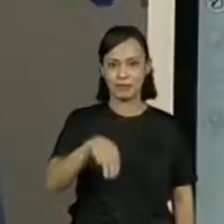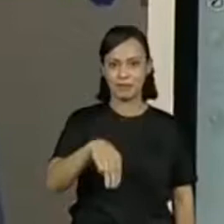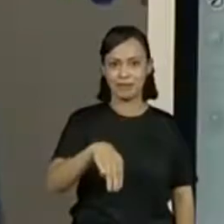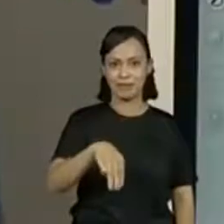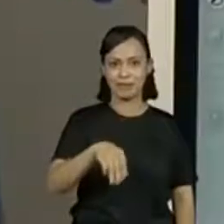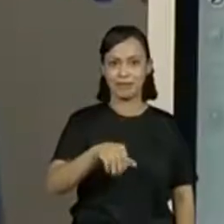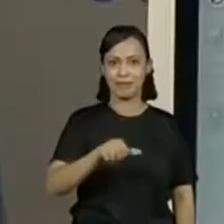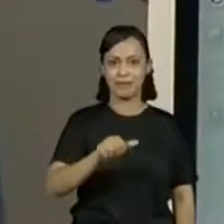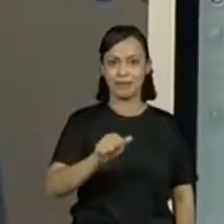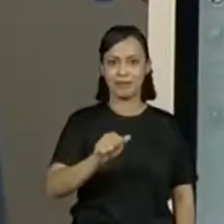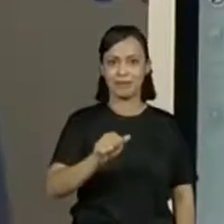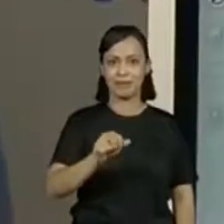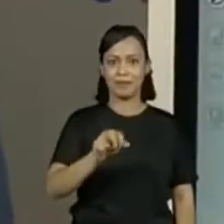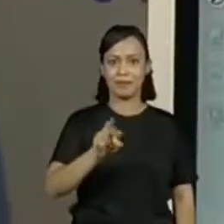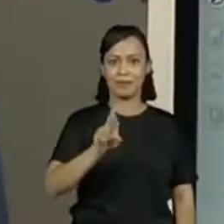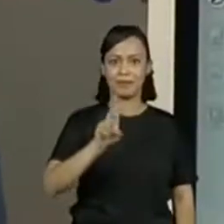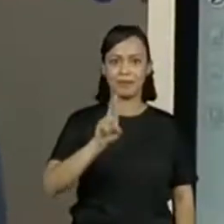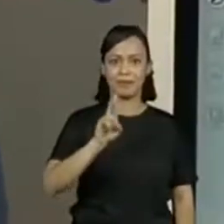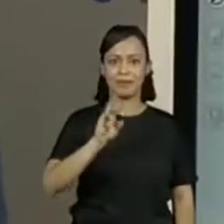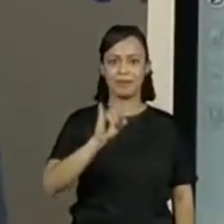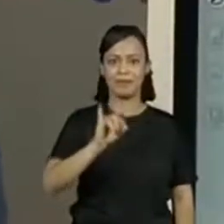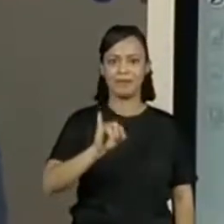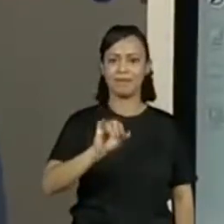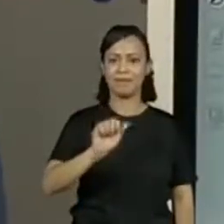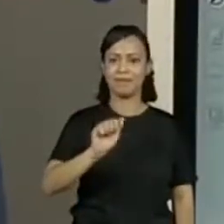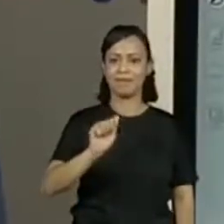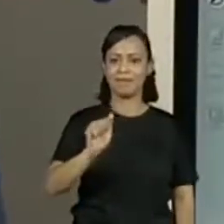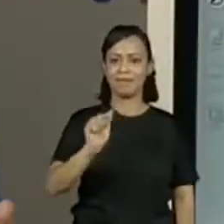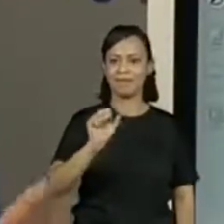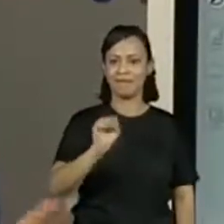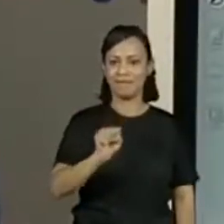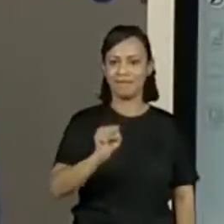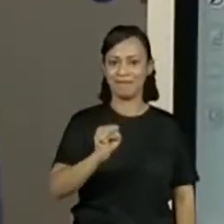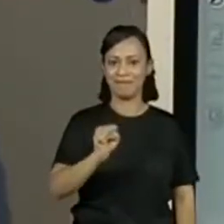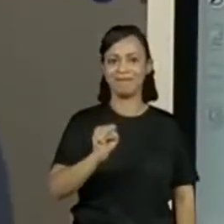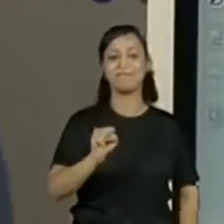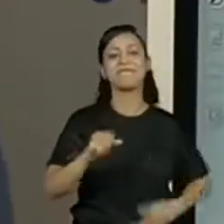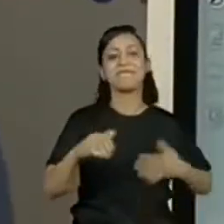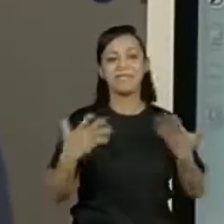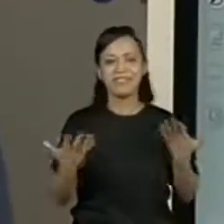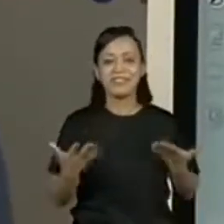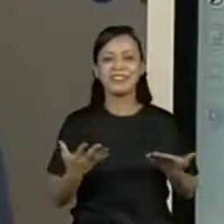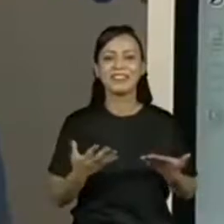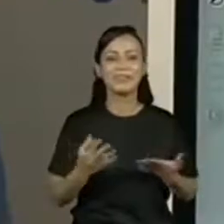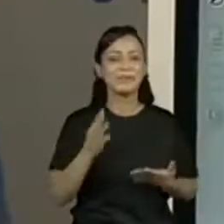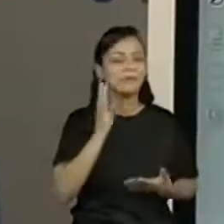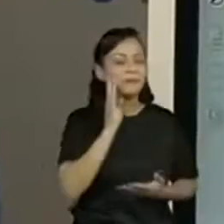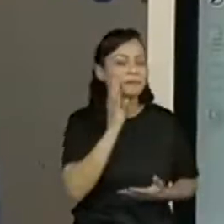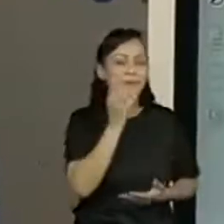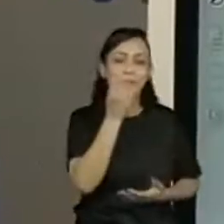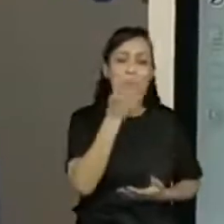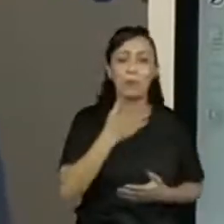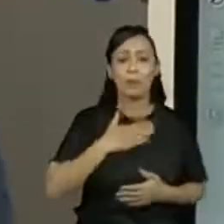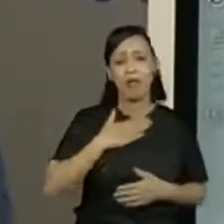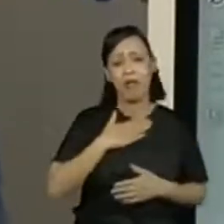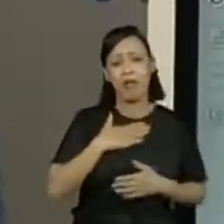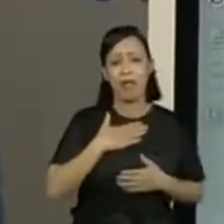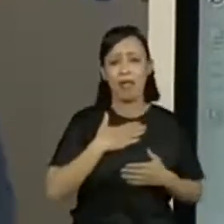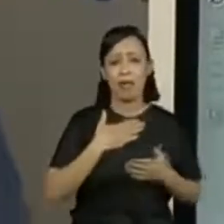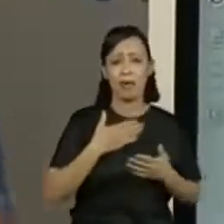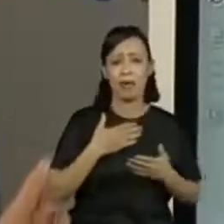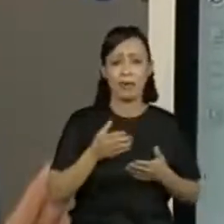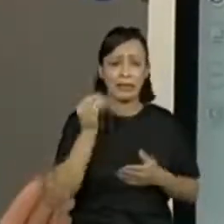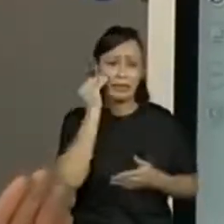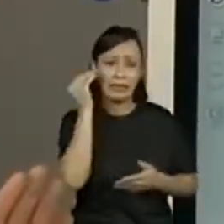apresentou para vocês assim sem Maria Marias EA professora Kelly sempre Quanto tem essa coisa de coordenação motora sofre